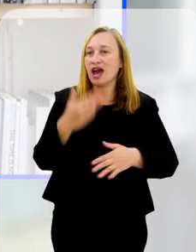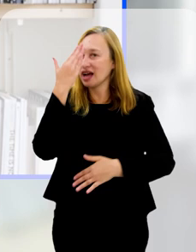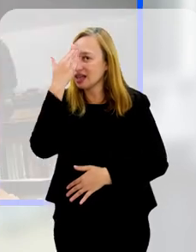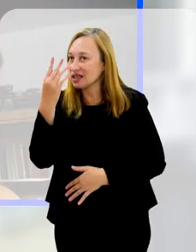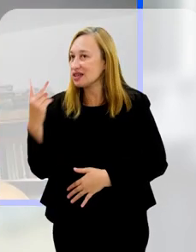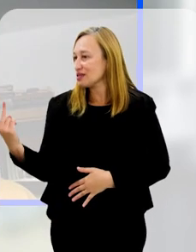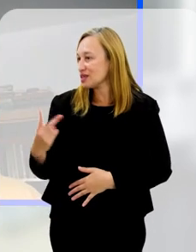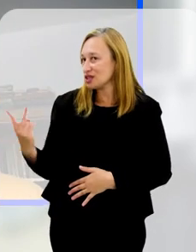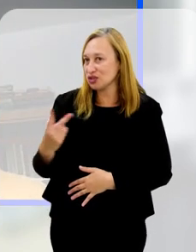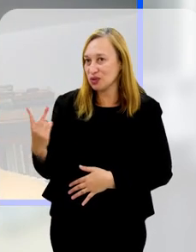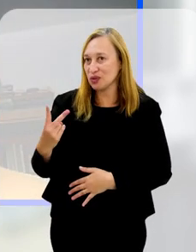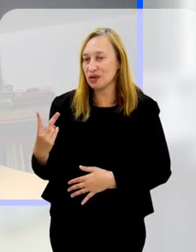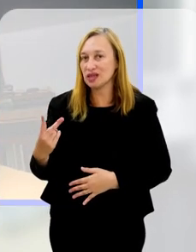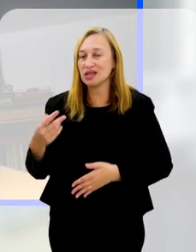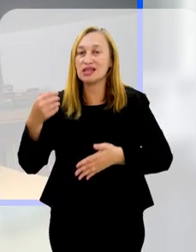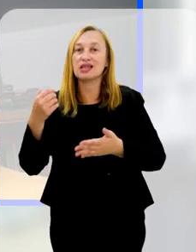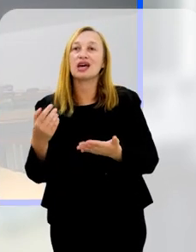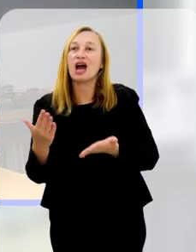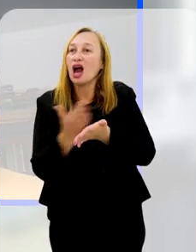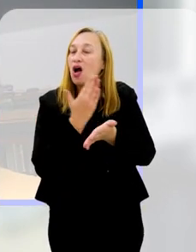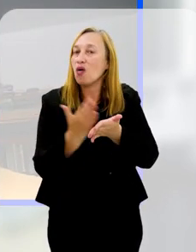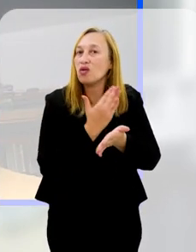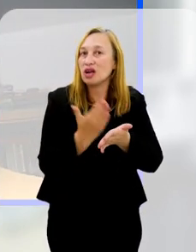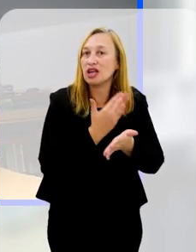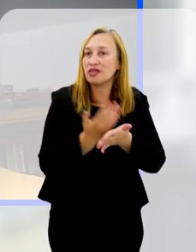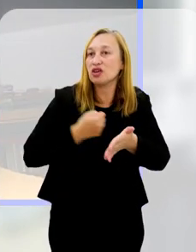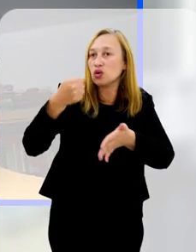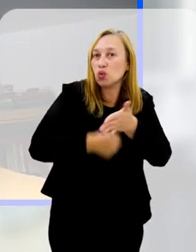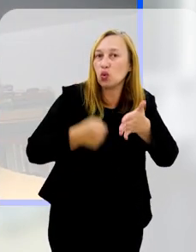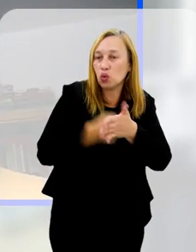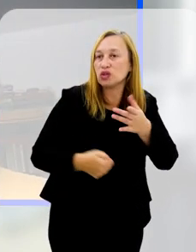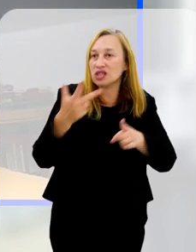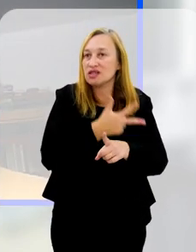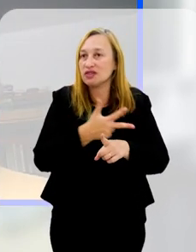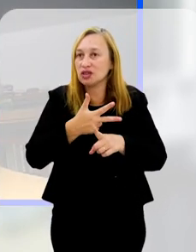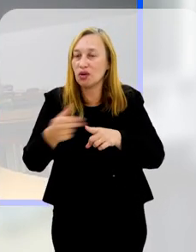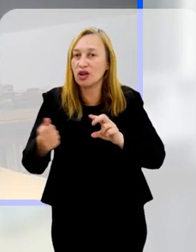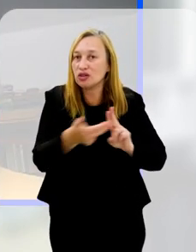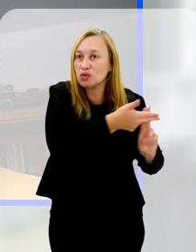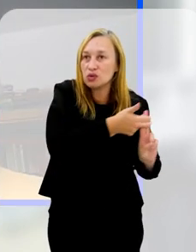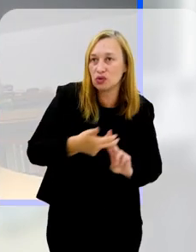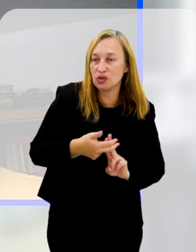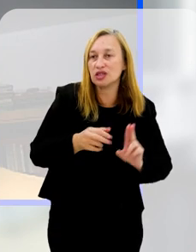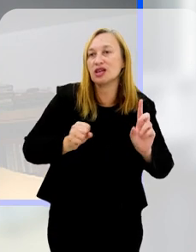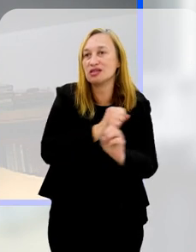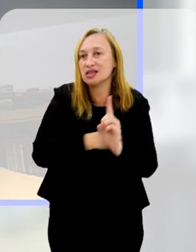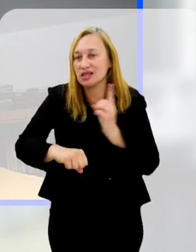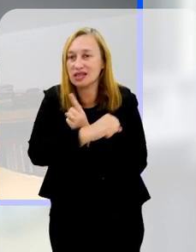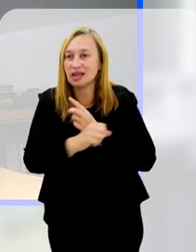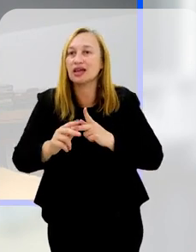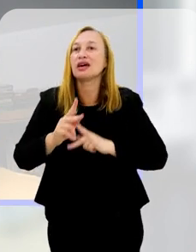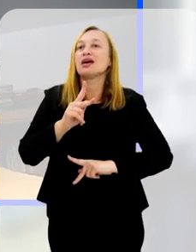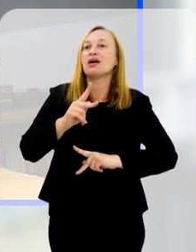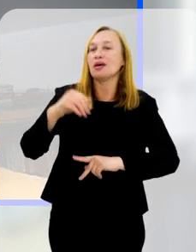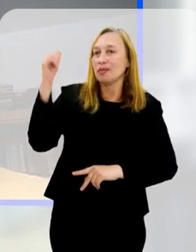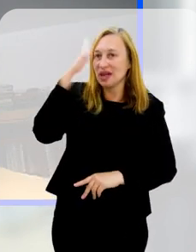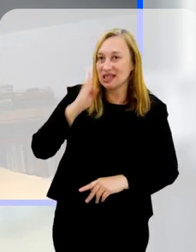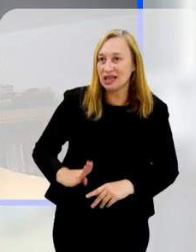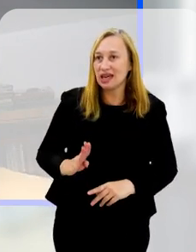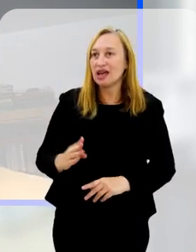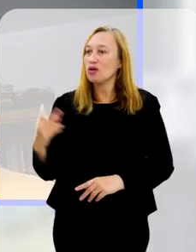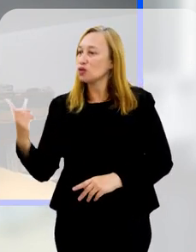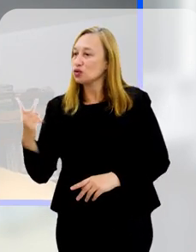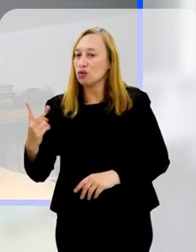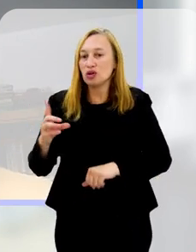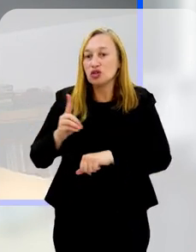a presença dos autores do livro SUS, uma biografia, lutas e conquistas da sociedade brasileira, Luiz Antônio Santini, e